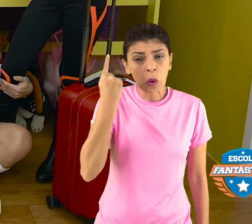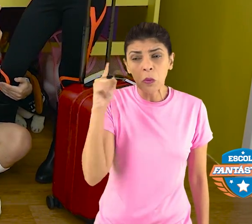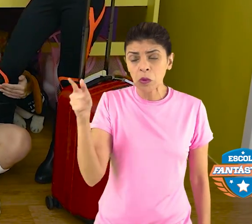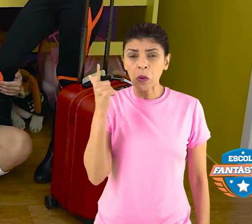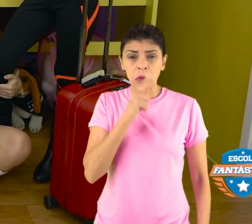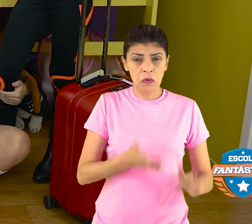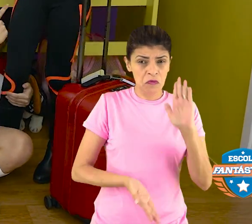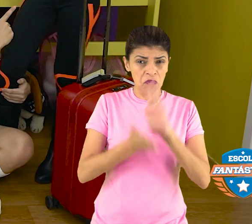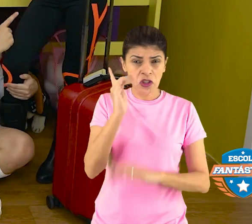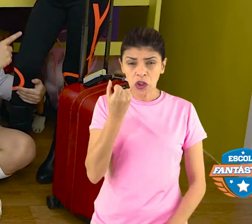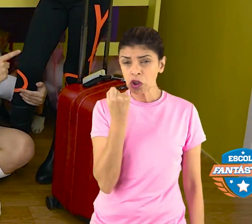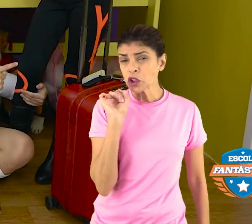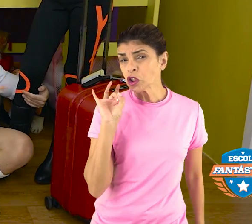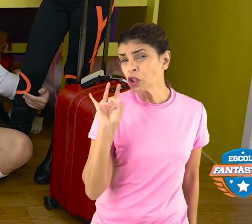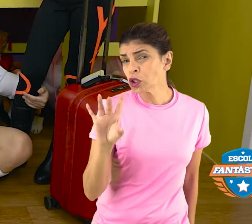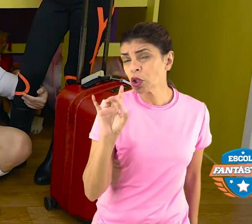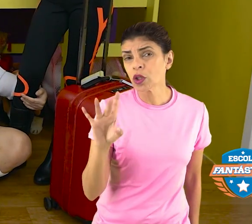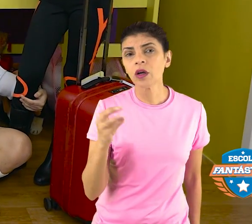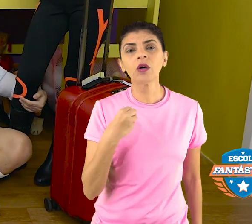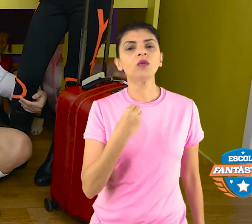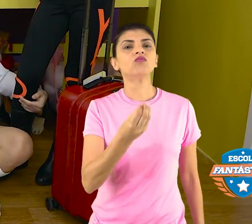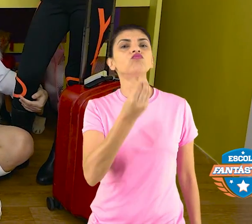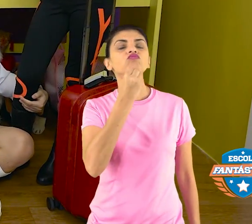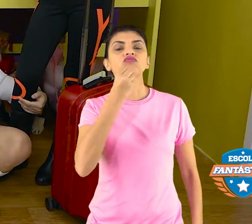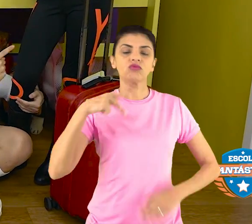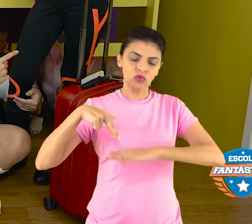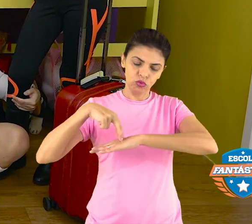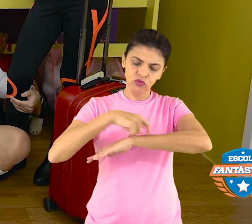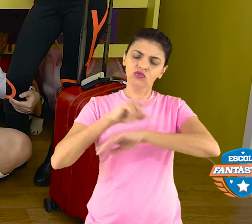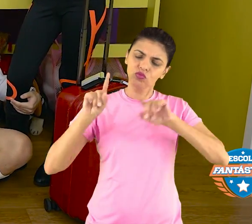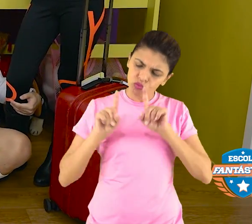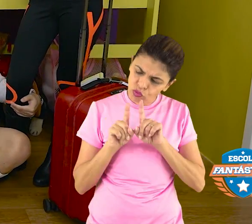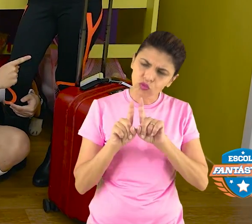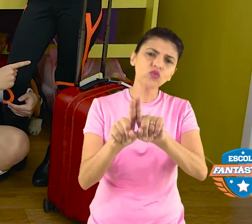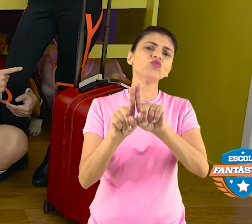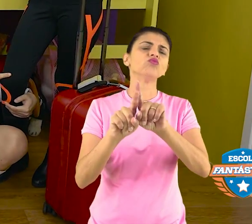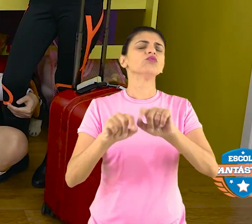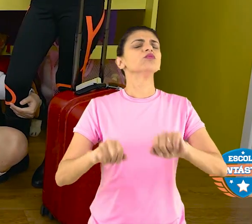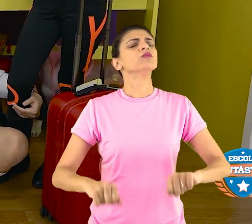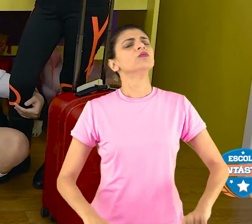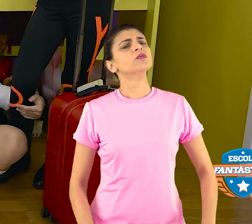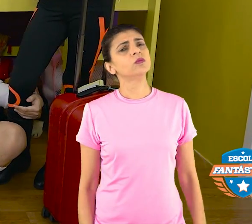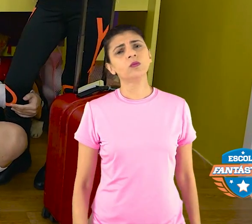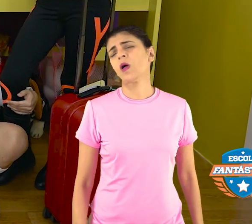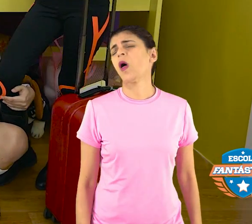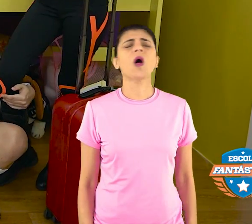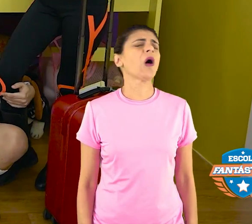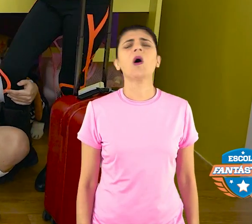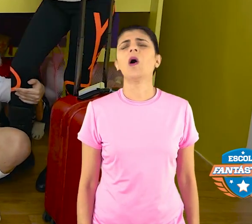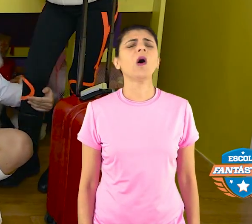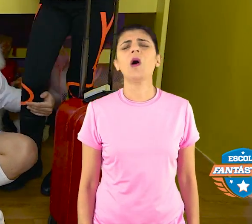ia viajar sozinha, eu teria desfilado junto com você.